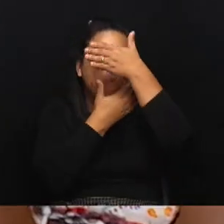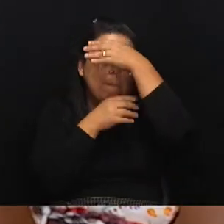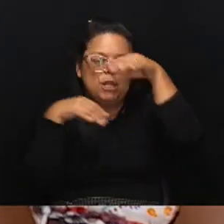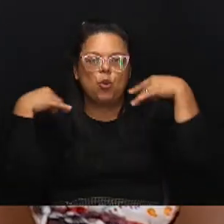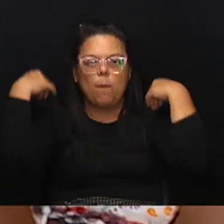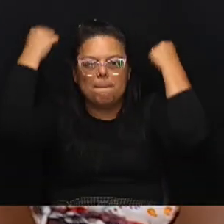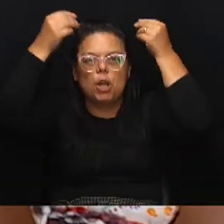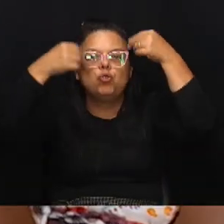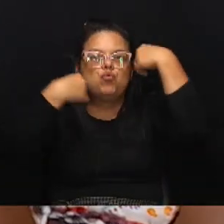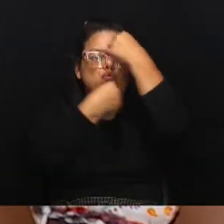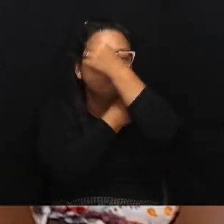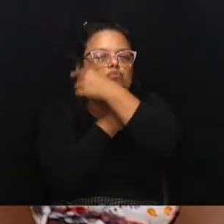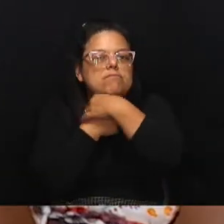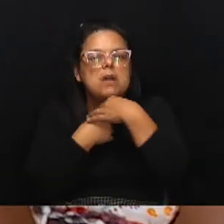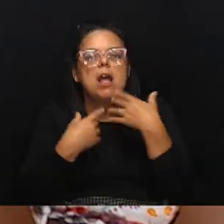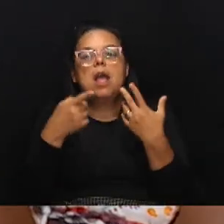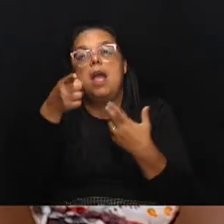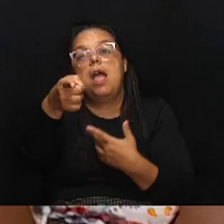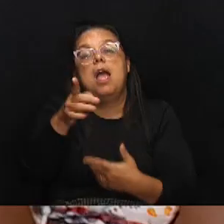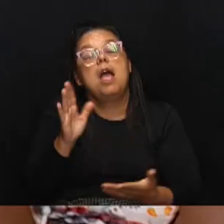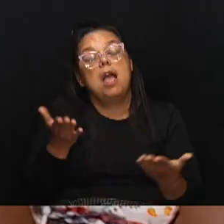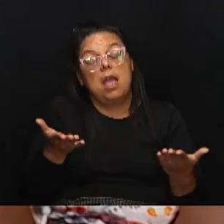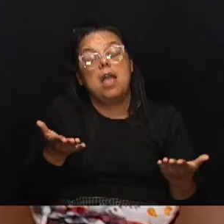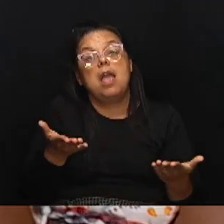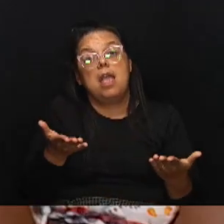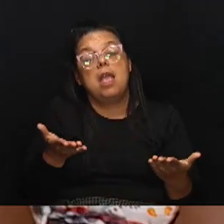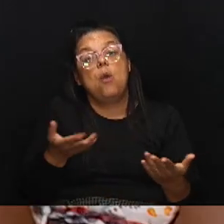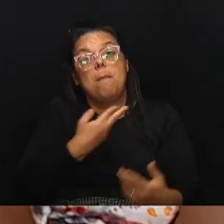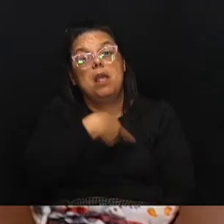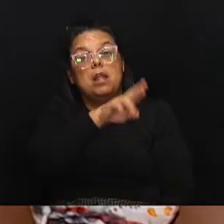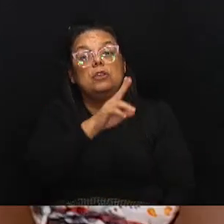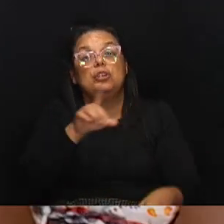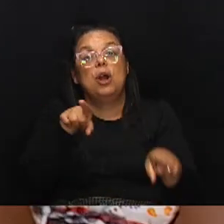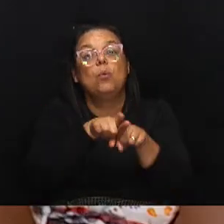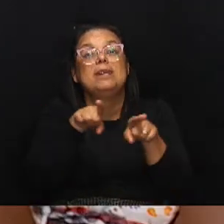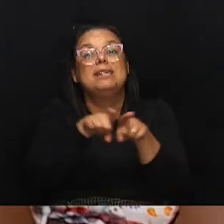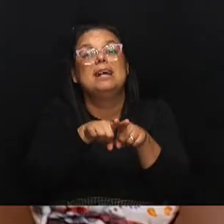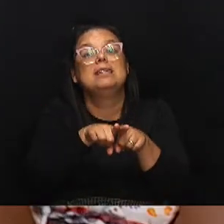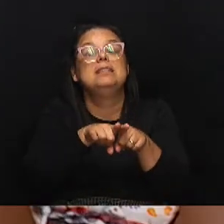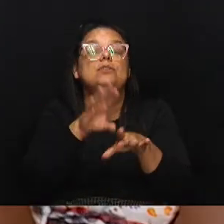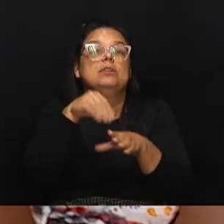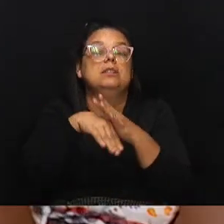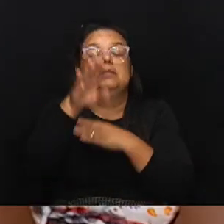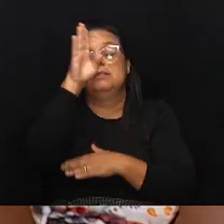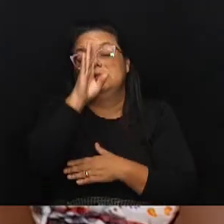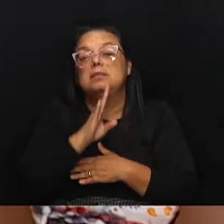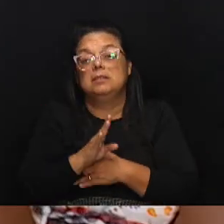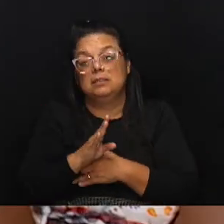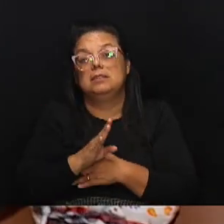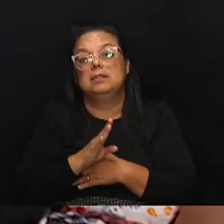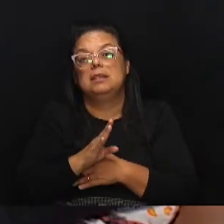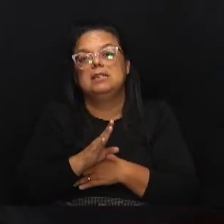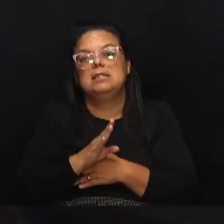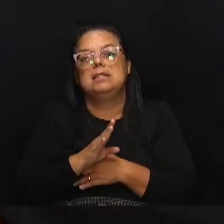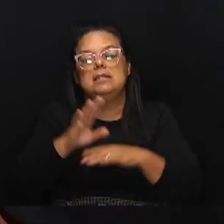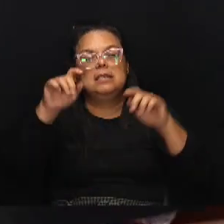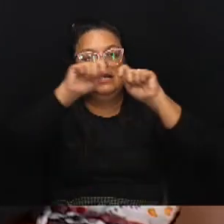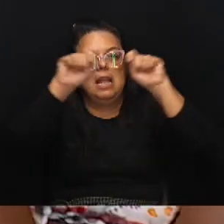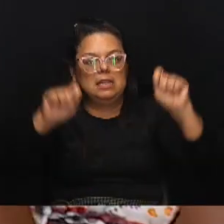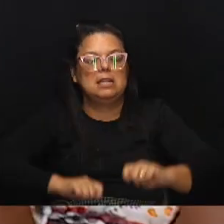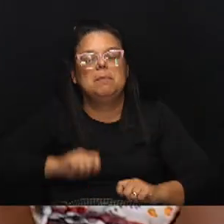face. E essa é uma denominação que tem ligado ao sistema patriarcal brasileiro. Esse sistema patriarcal